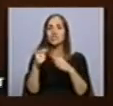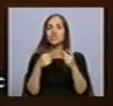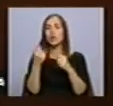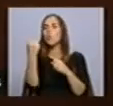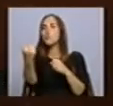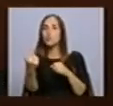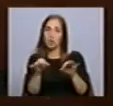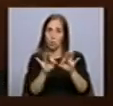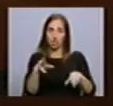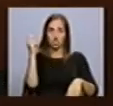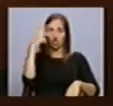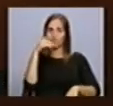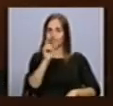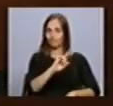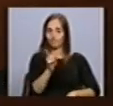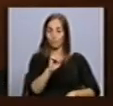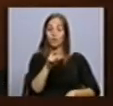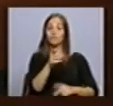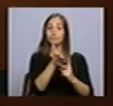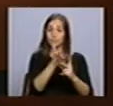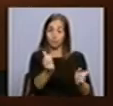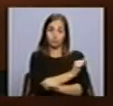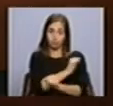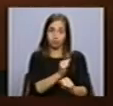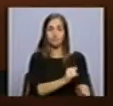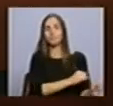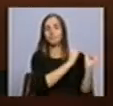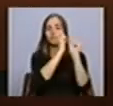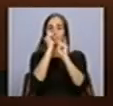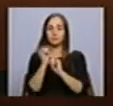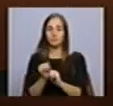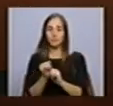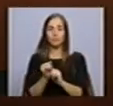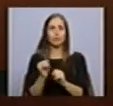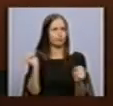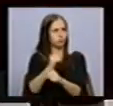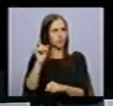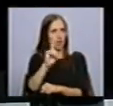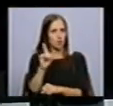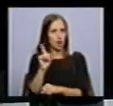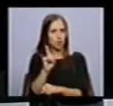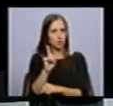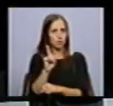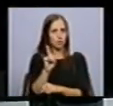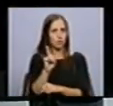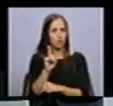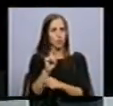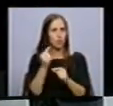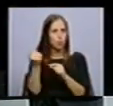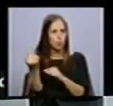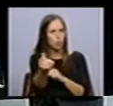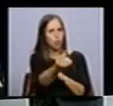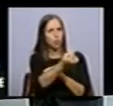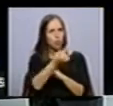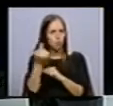Sol. E desta explosão passamos para uma outra, não uma explosão, mas uma rotação extremamente